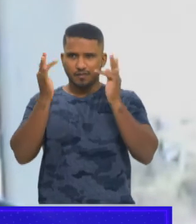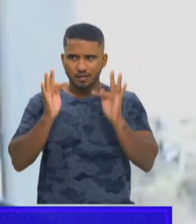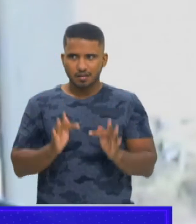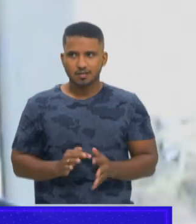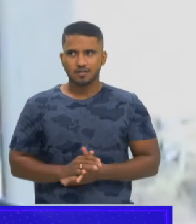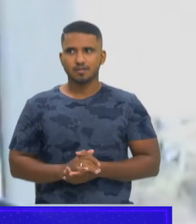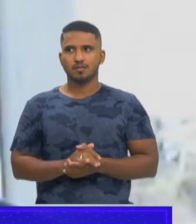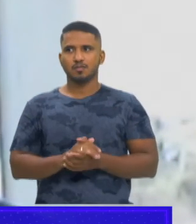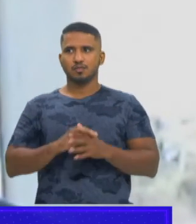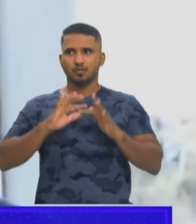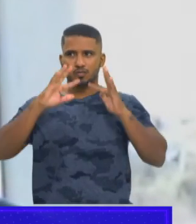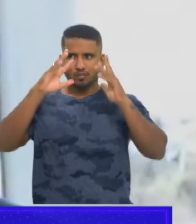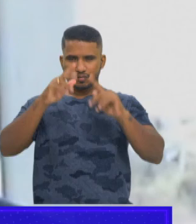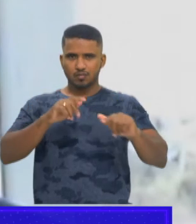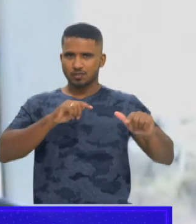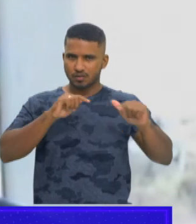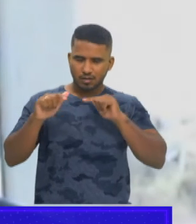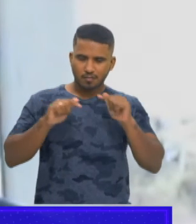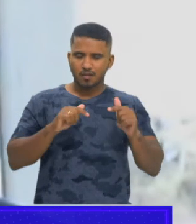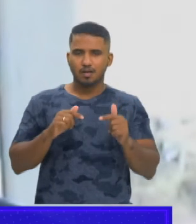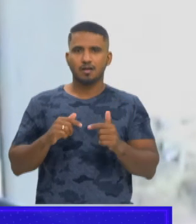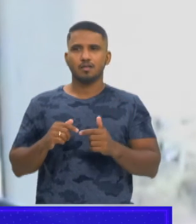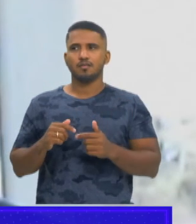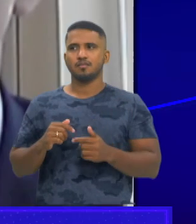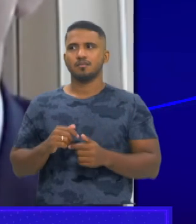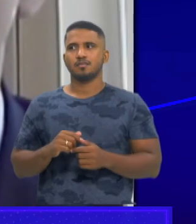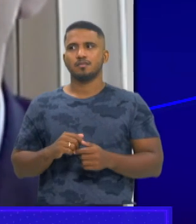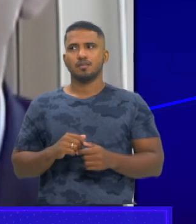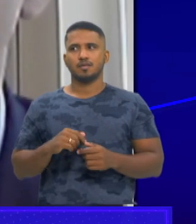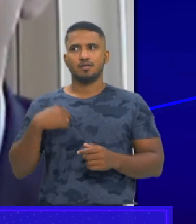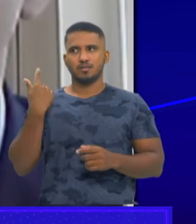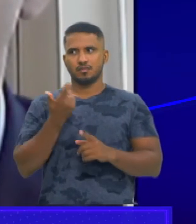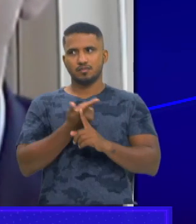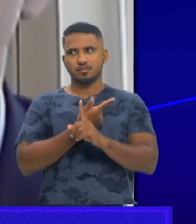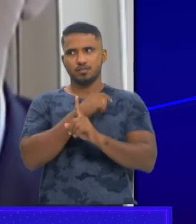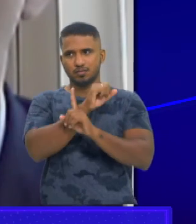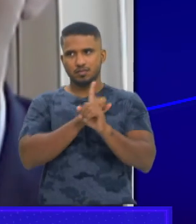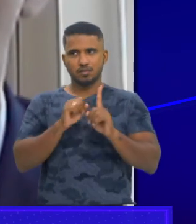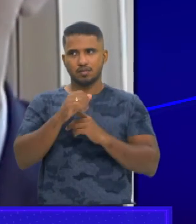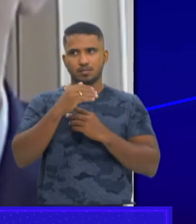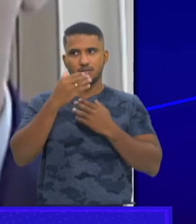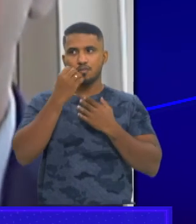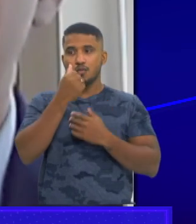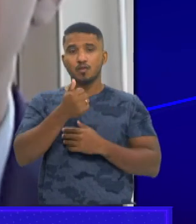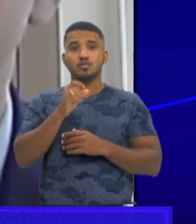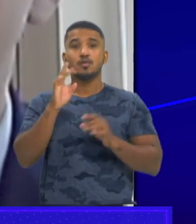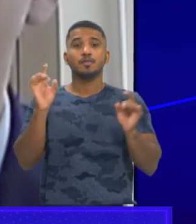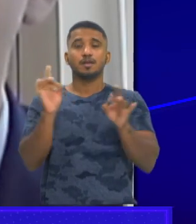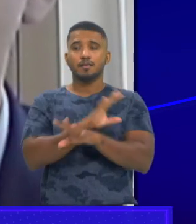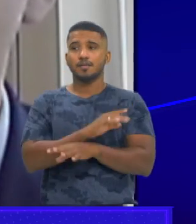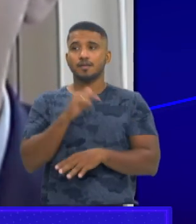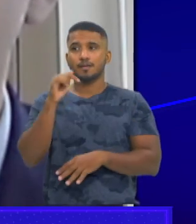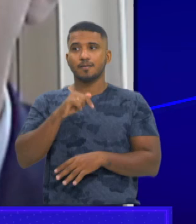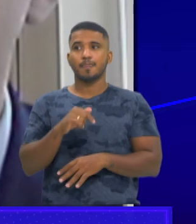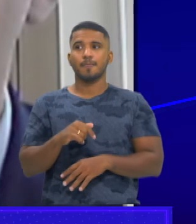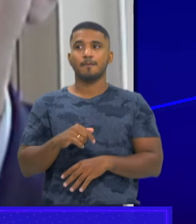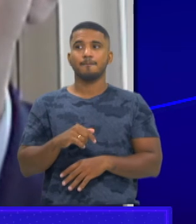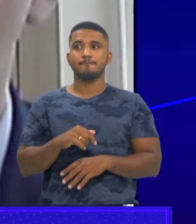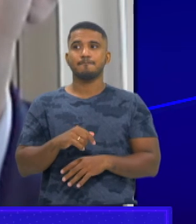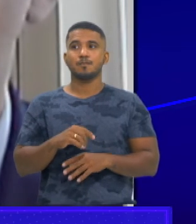os serviços prestados à nossa sociedade. Bom, doutor, só para encerrar mesmo aqui, o fora acontece que